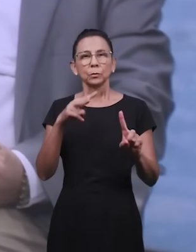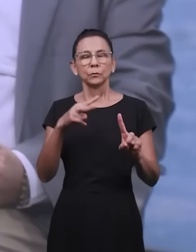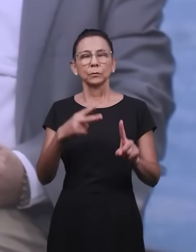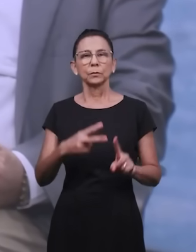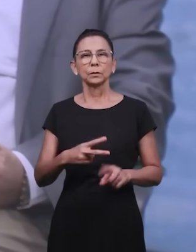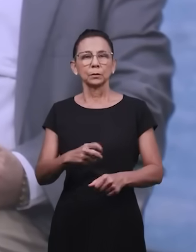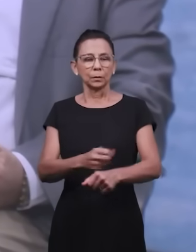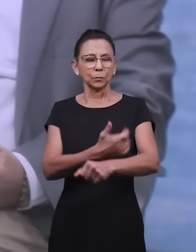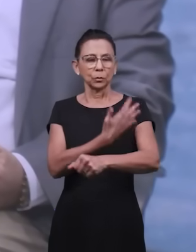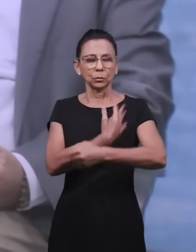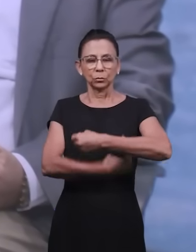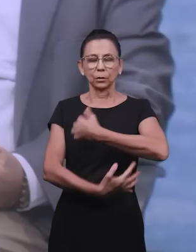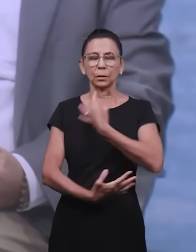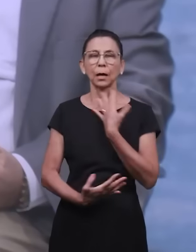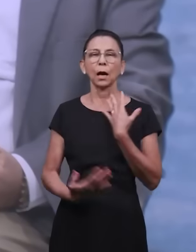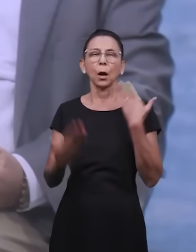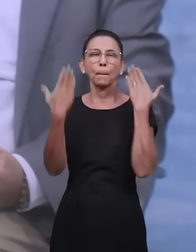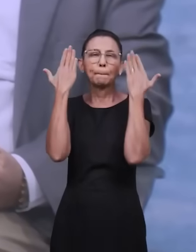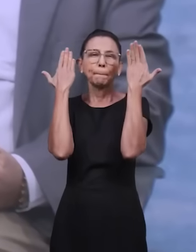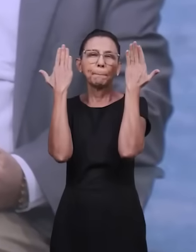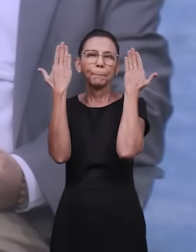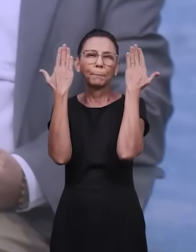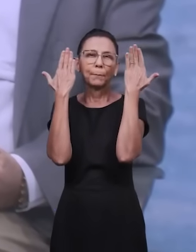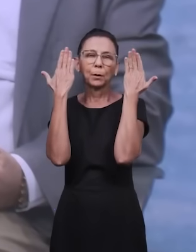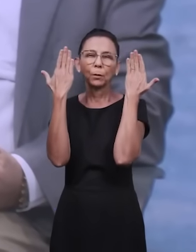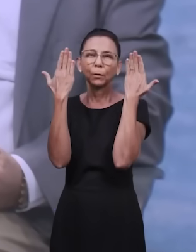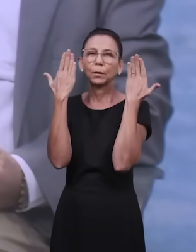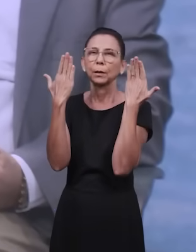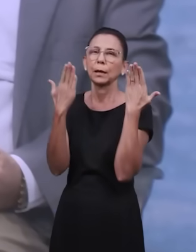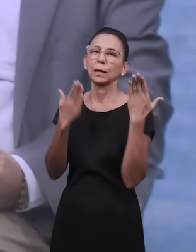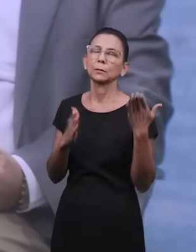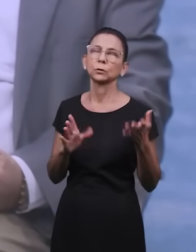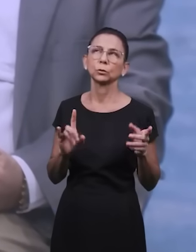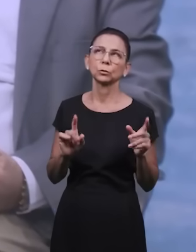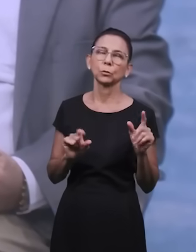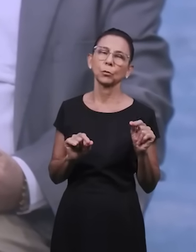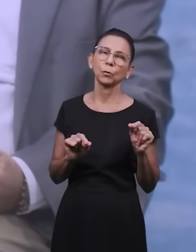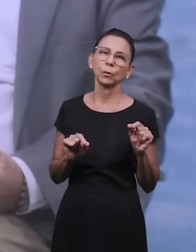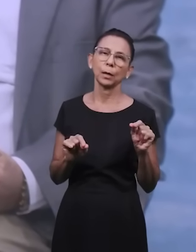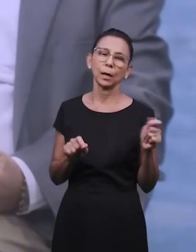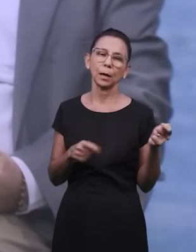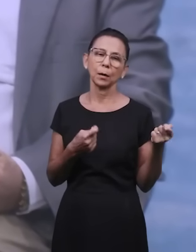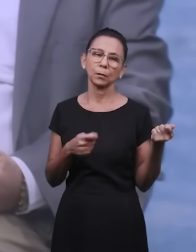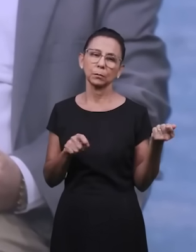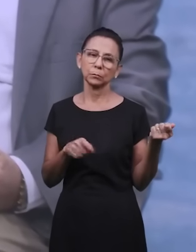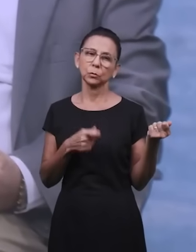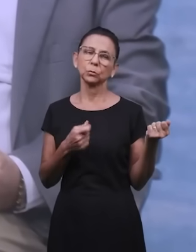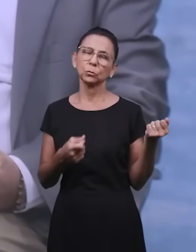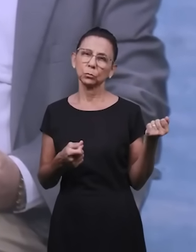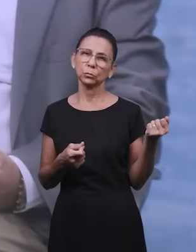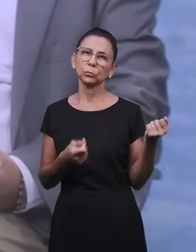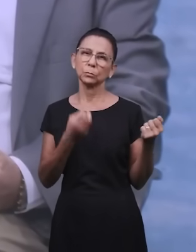emocional, do ponto de vista do psicológico, ela tem uma influência